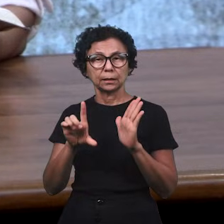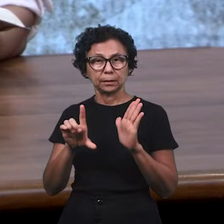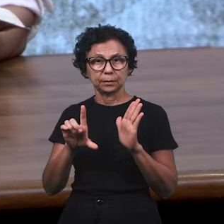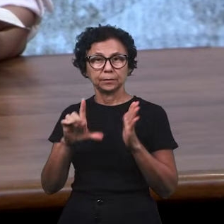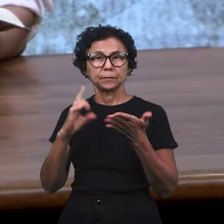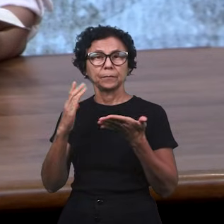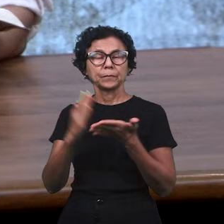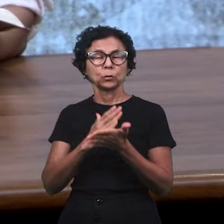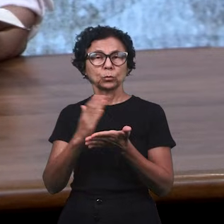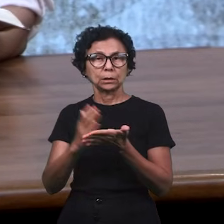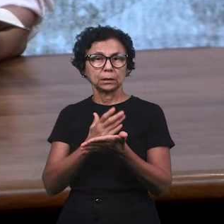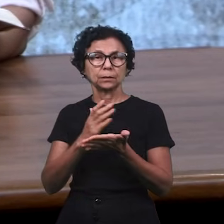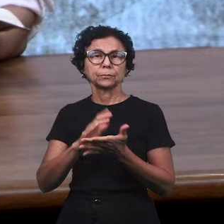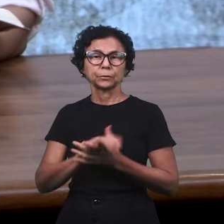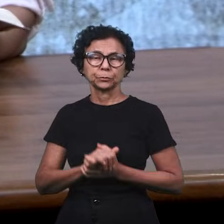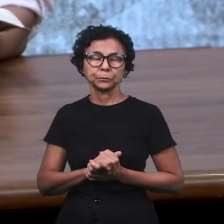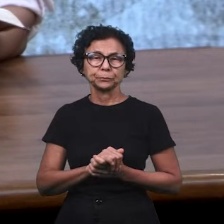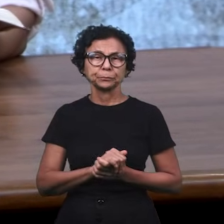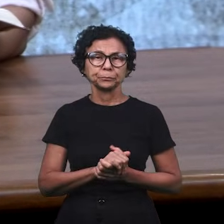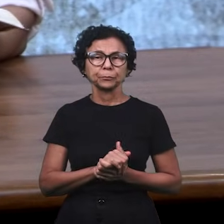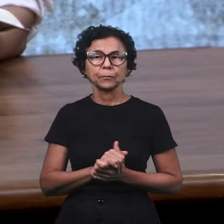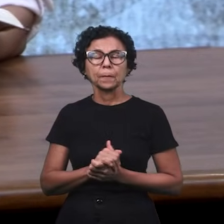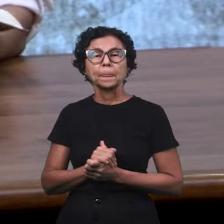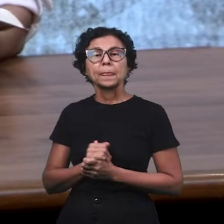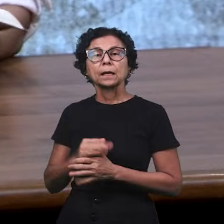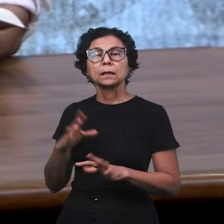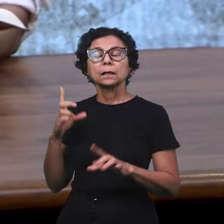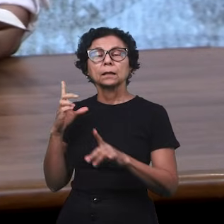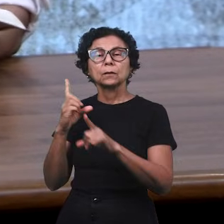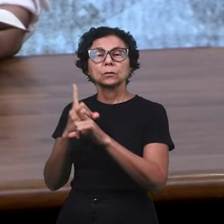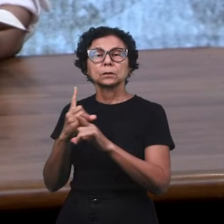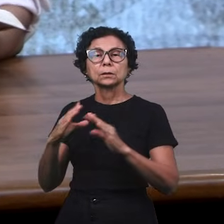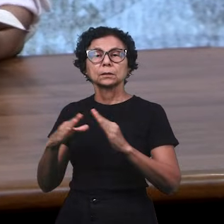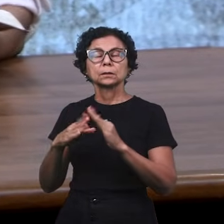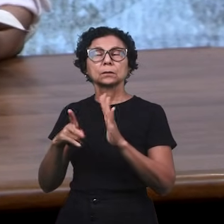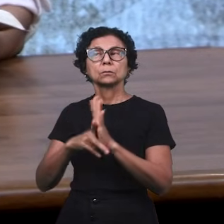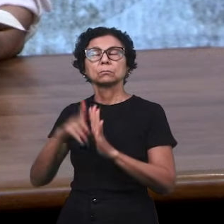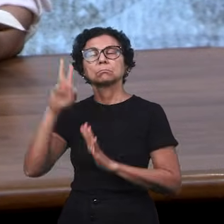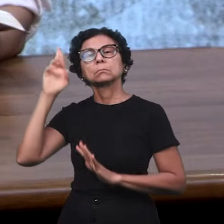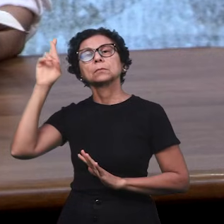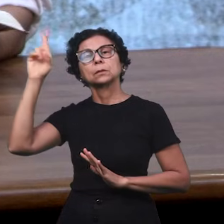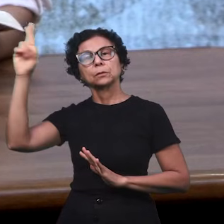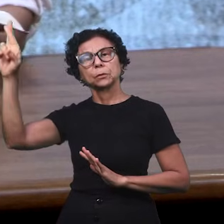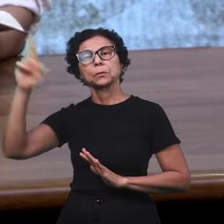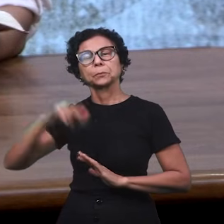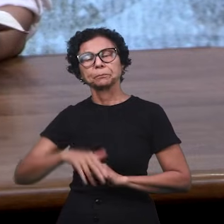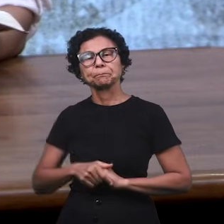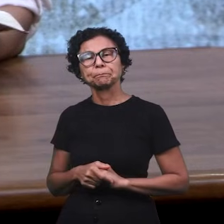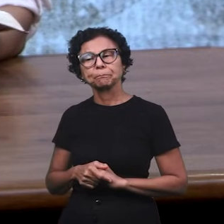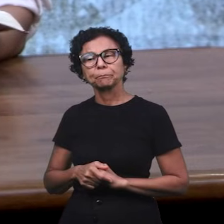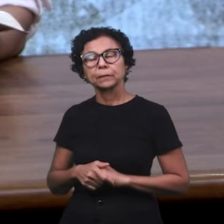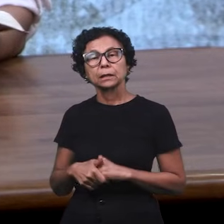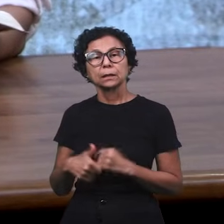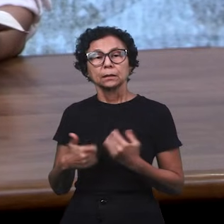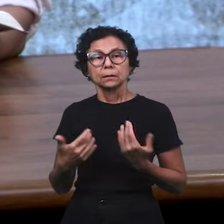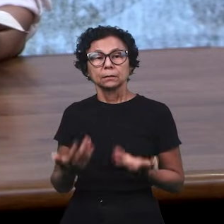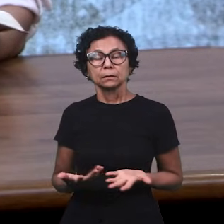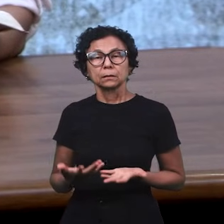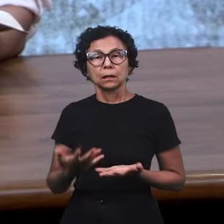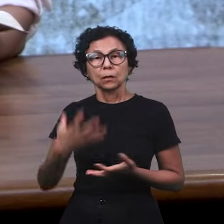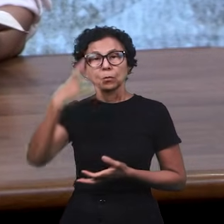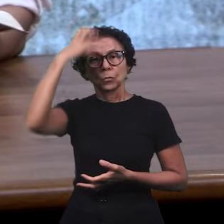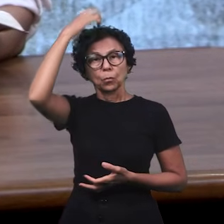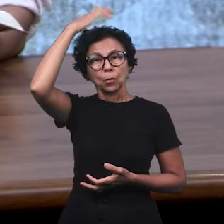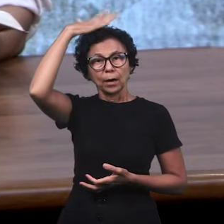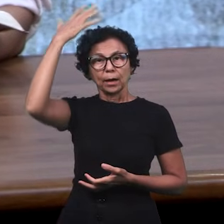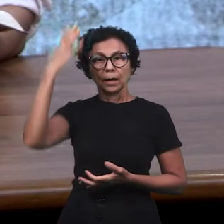do concerto que se tinha achado na casa do Senhor. E pôs-se o rei em pé em